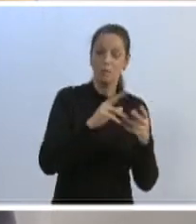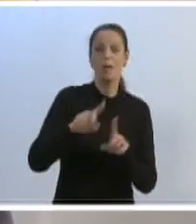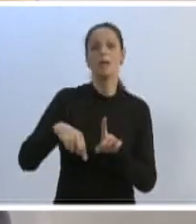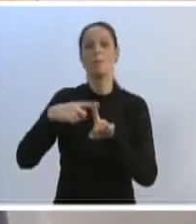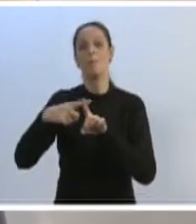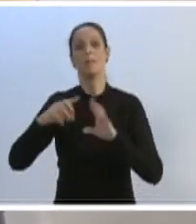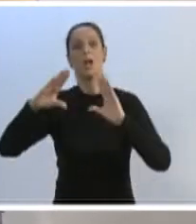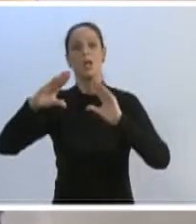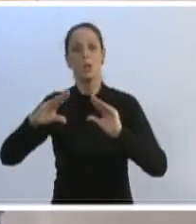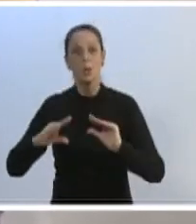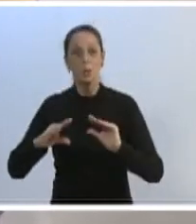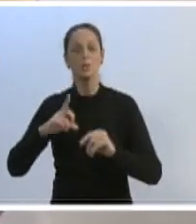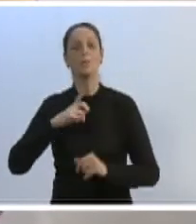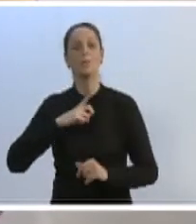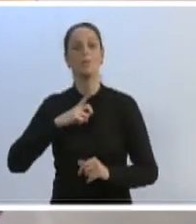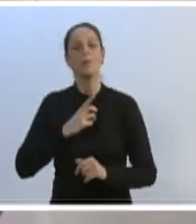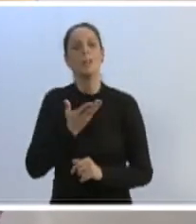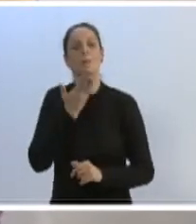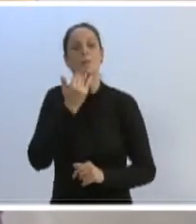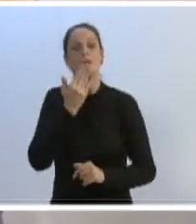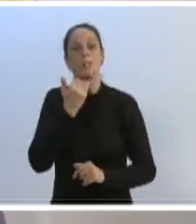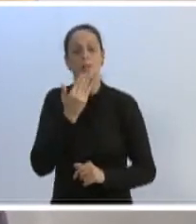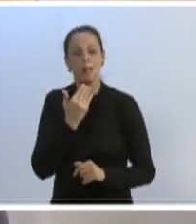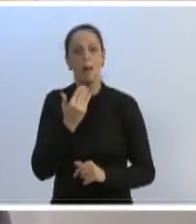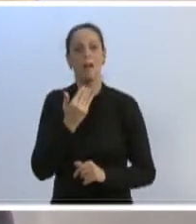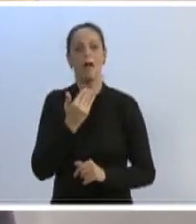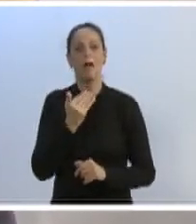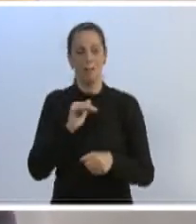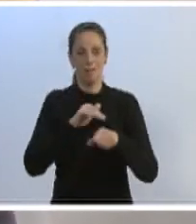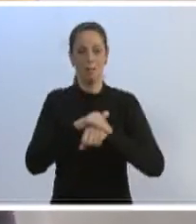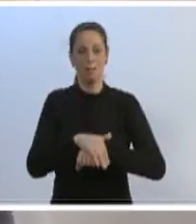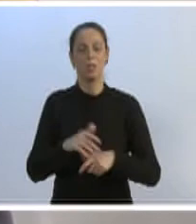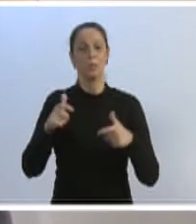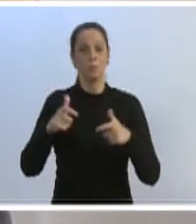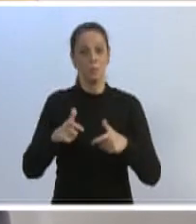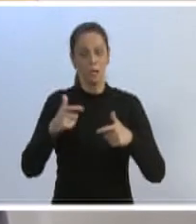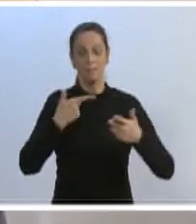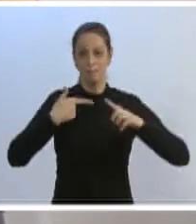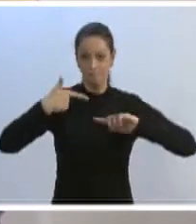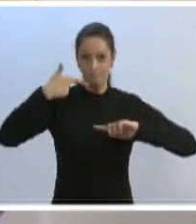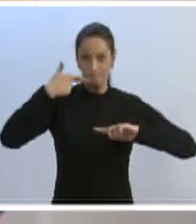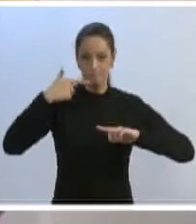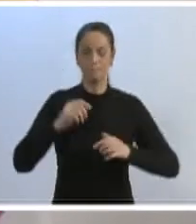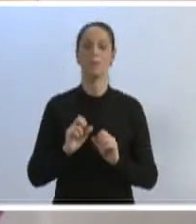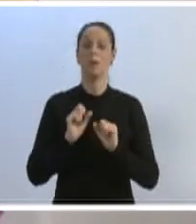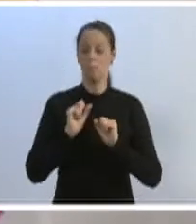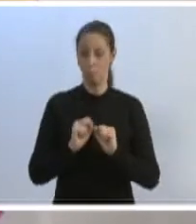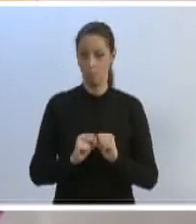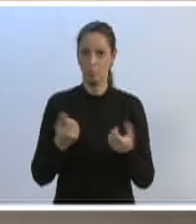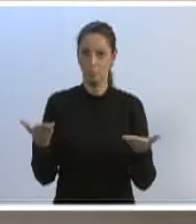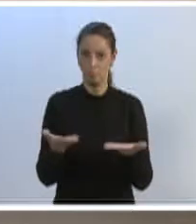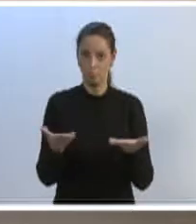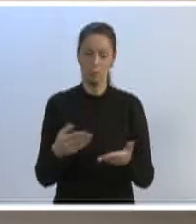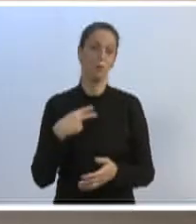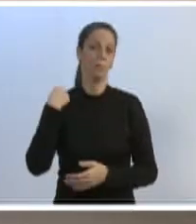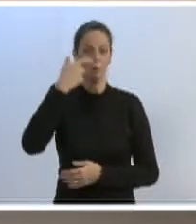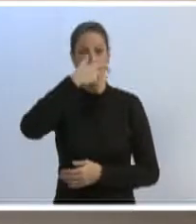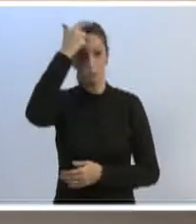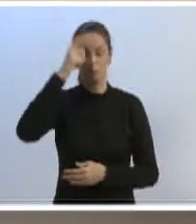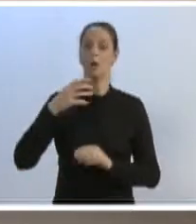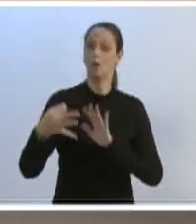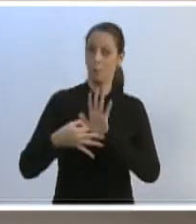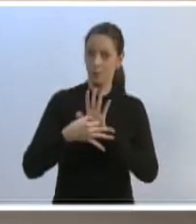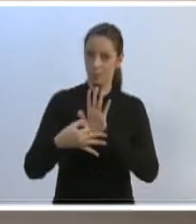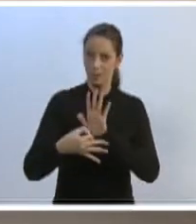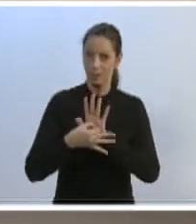noite no Carlos Gomes. Concedo uma parte ao vereador Adriano Pereira. Vamos ouvir,